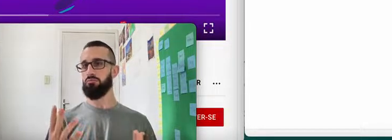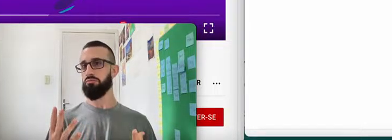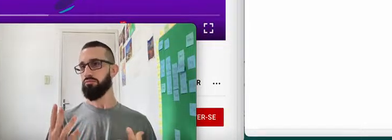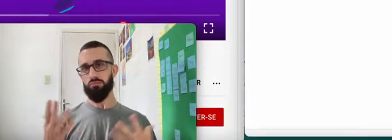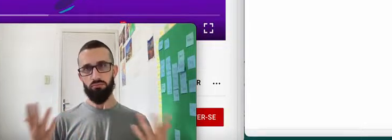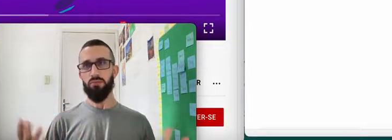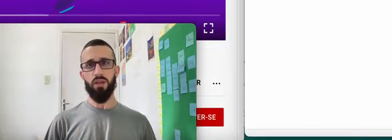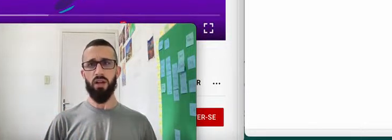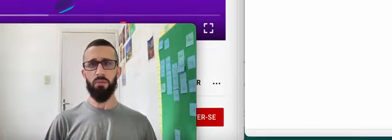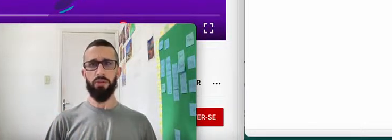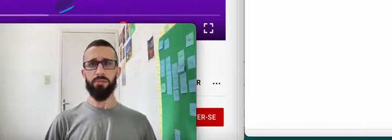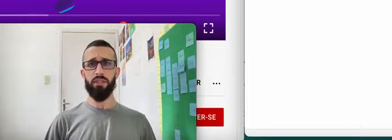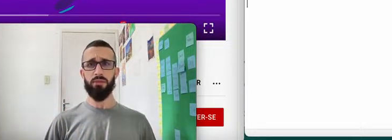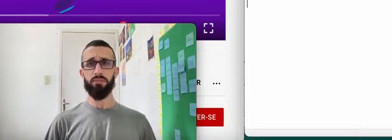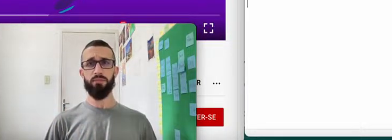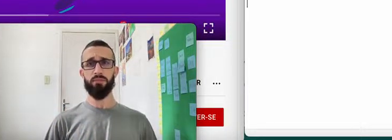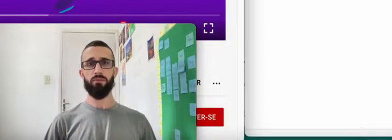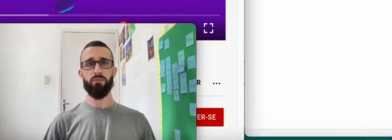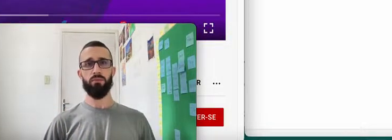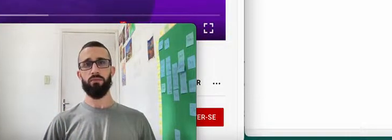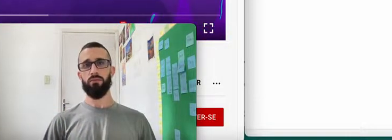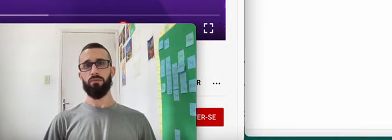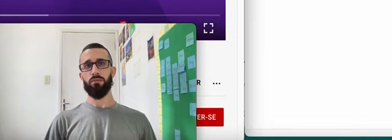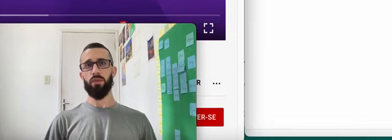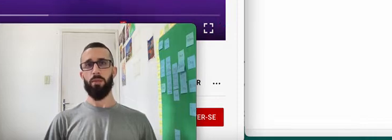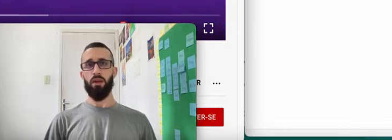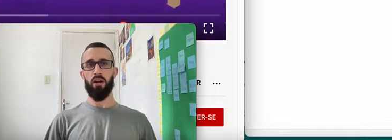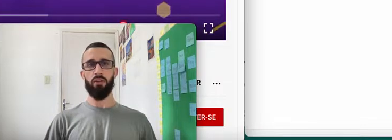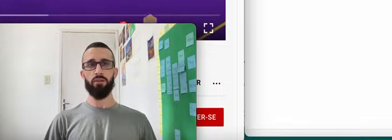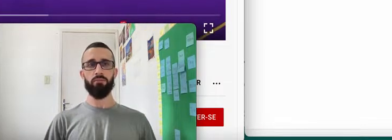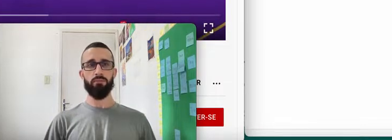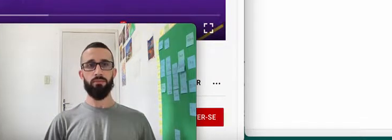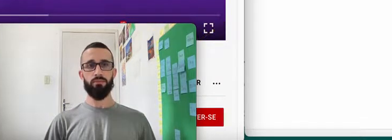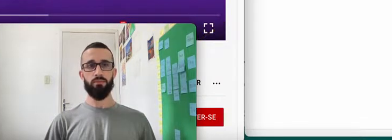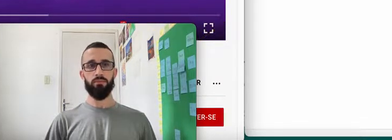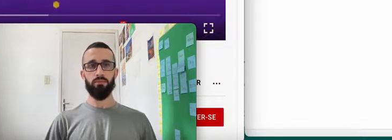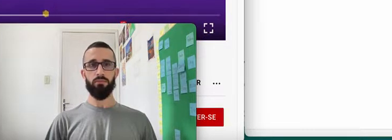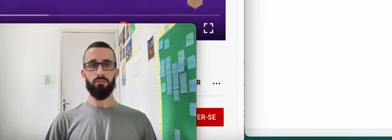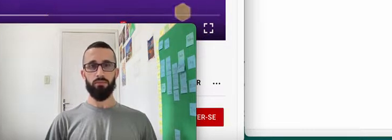Come with me Come along